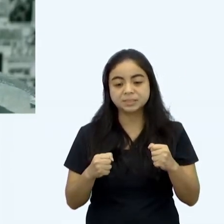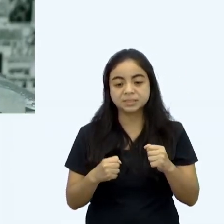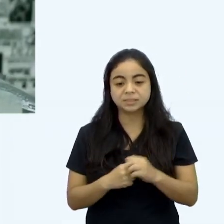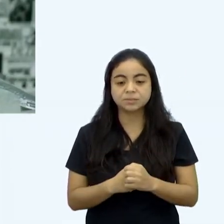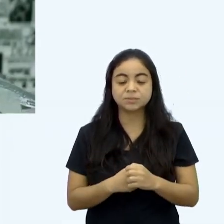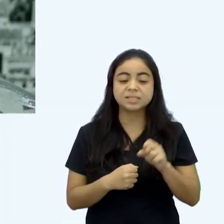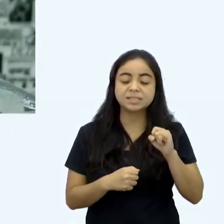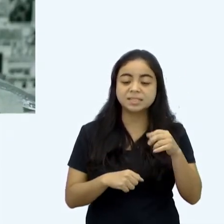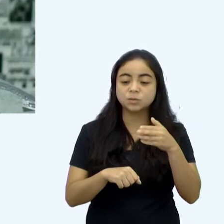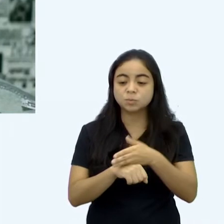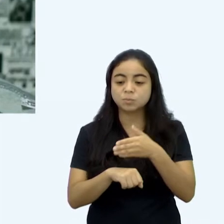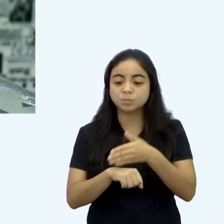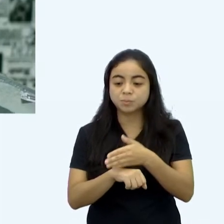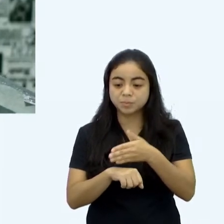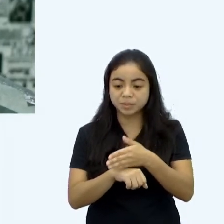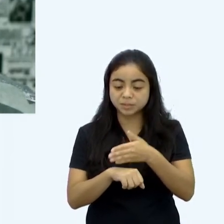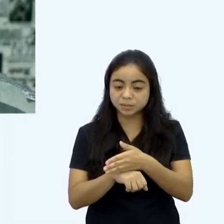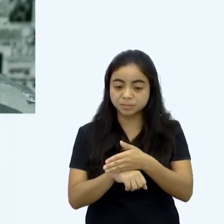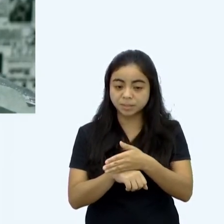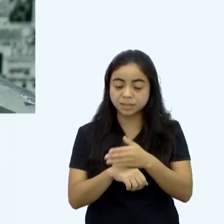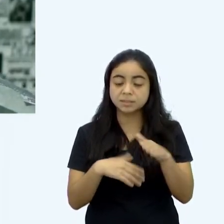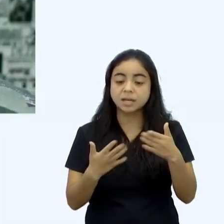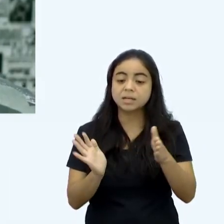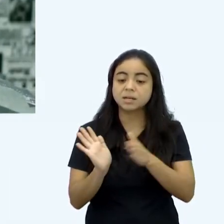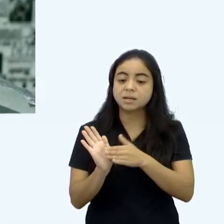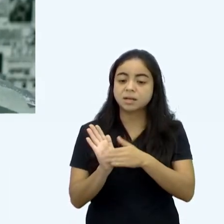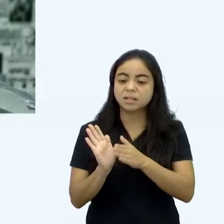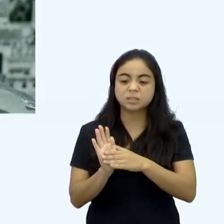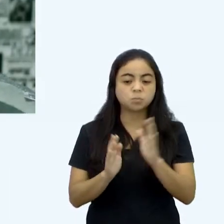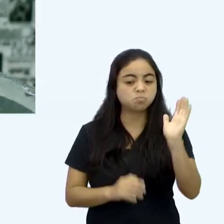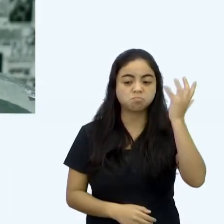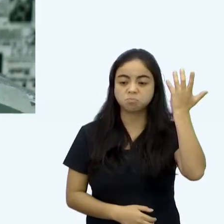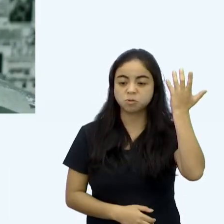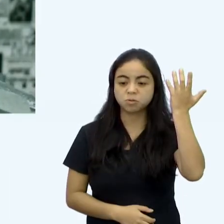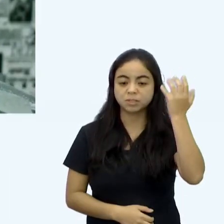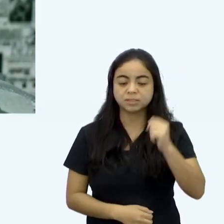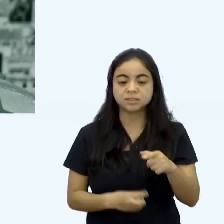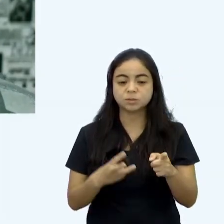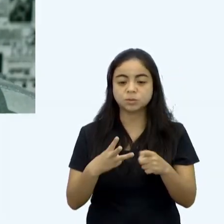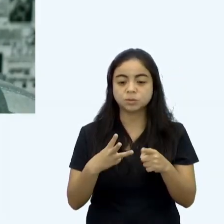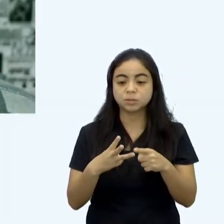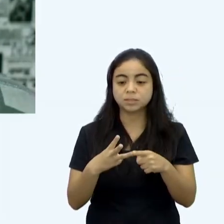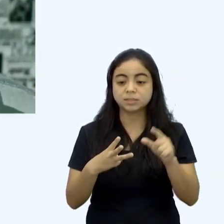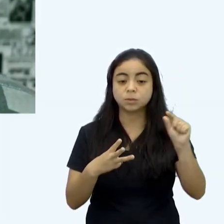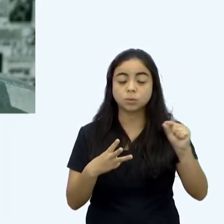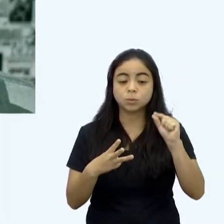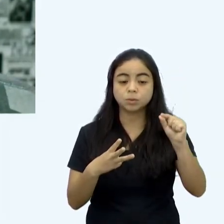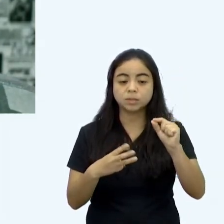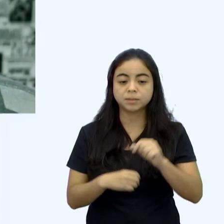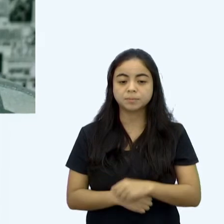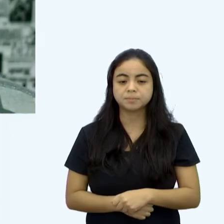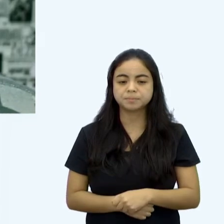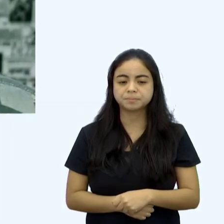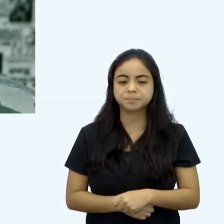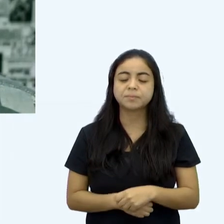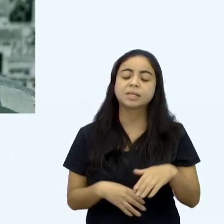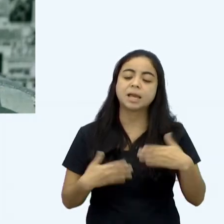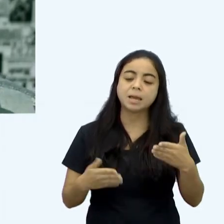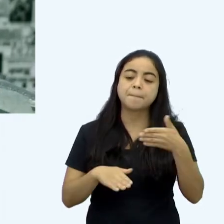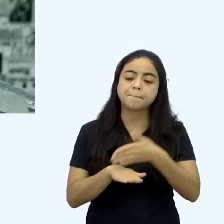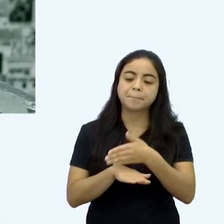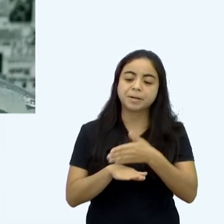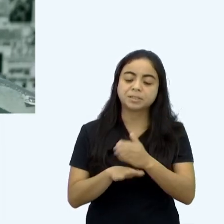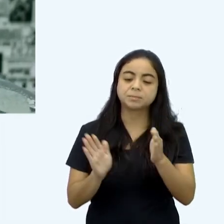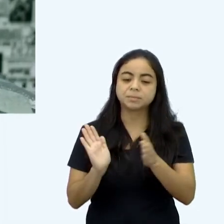isso tem que ficar muito claro para essas pessoas, essa ação não aconteceria. E o terceiro ingrediente é o seguinte, né? Por participar